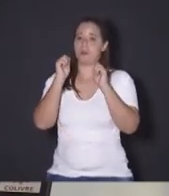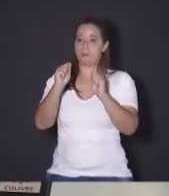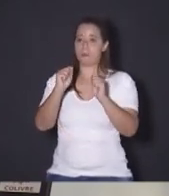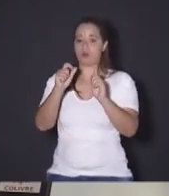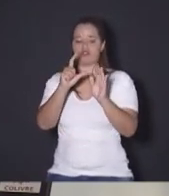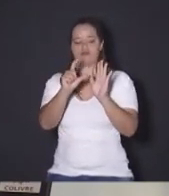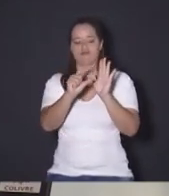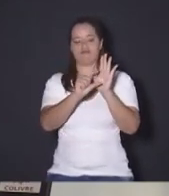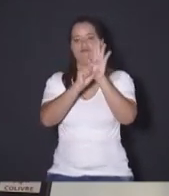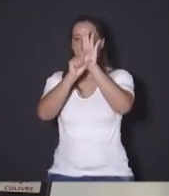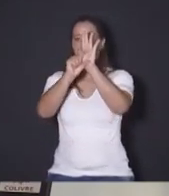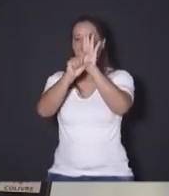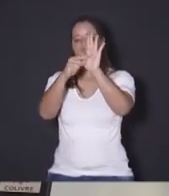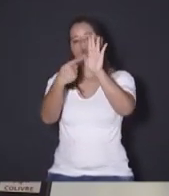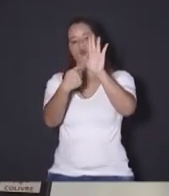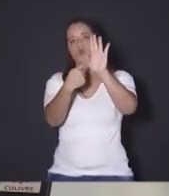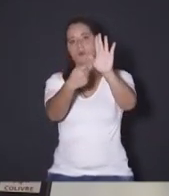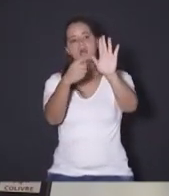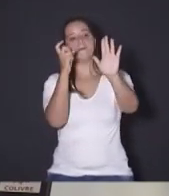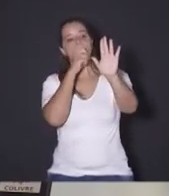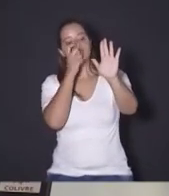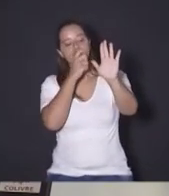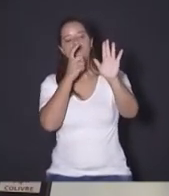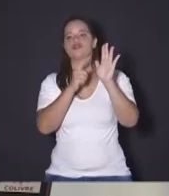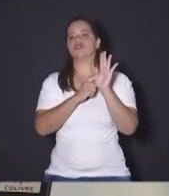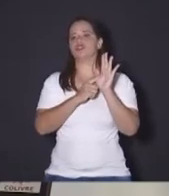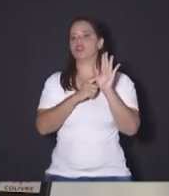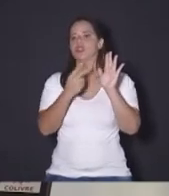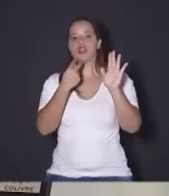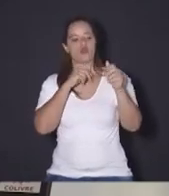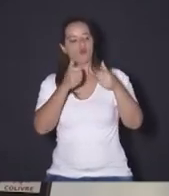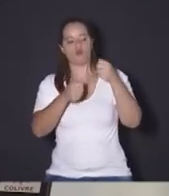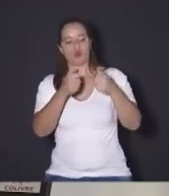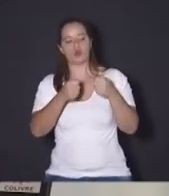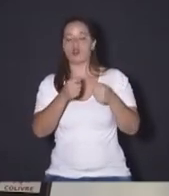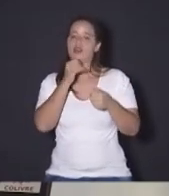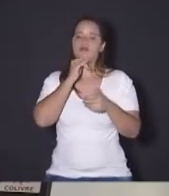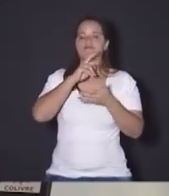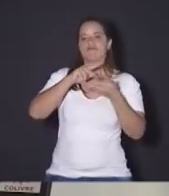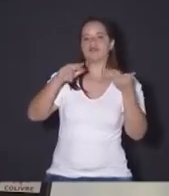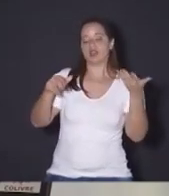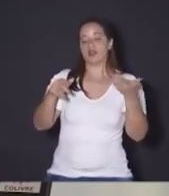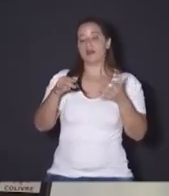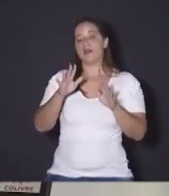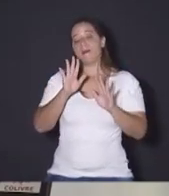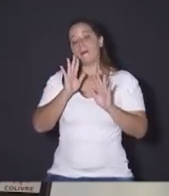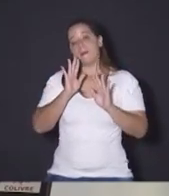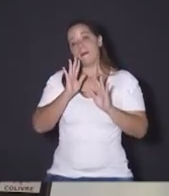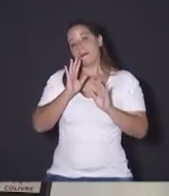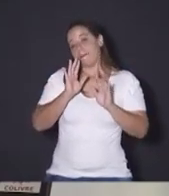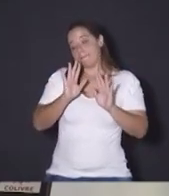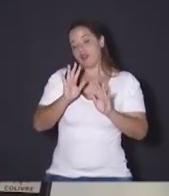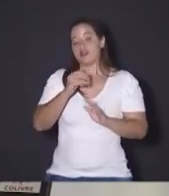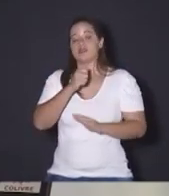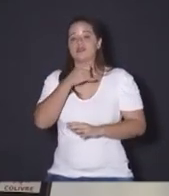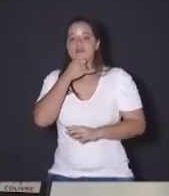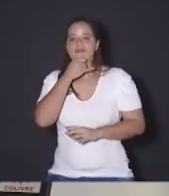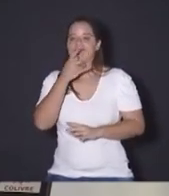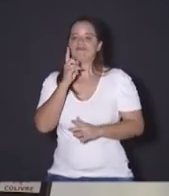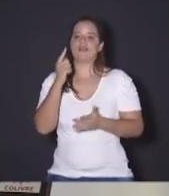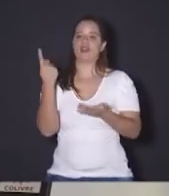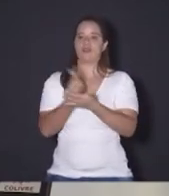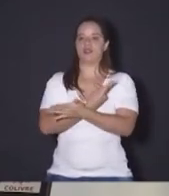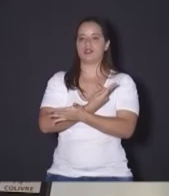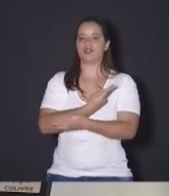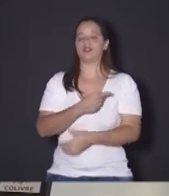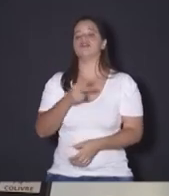selinho junto indicando isso é mentira isso não foi comprovado etc será bom mas infelizmente não é dessa forma que vai acontecer o